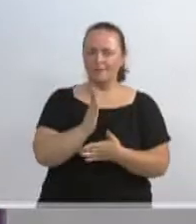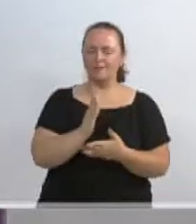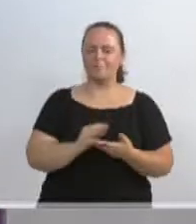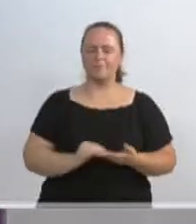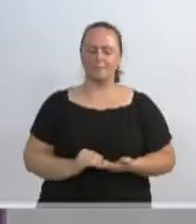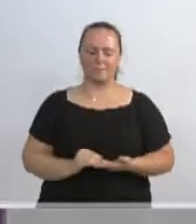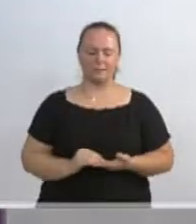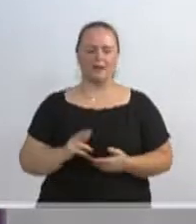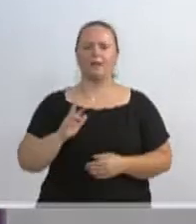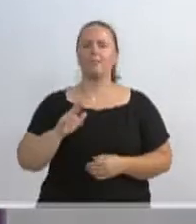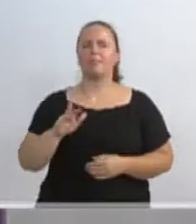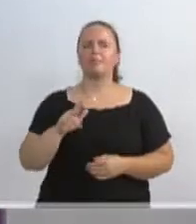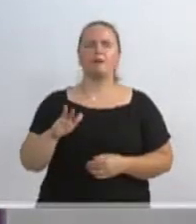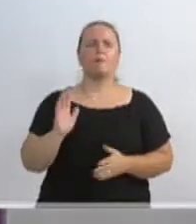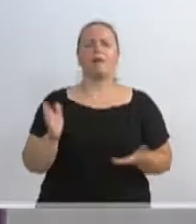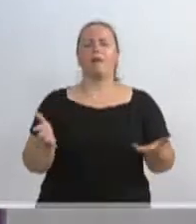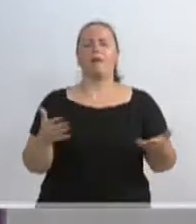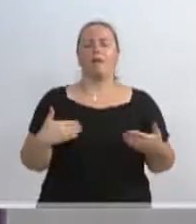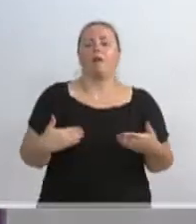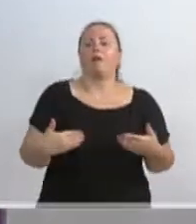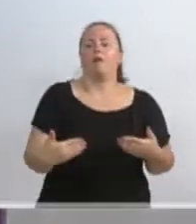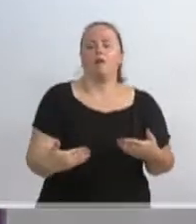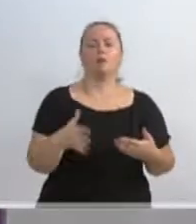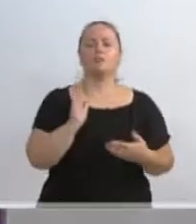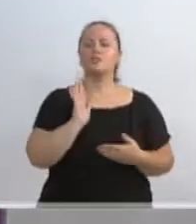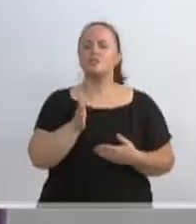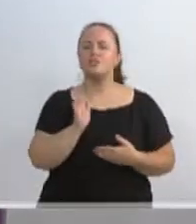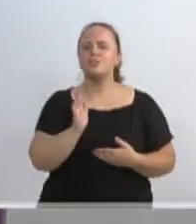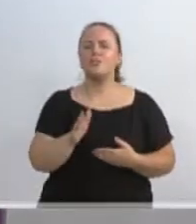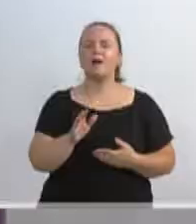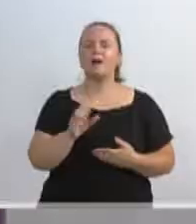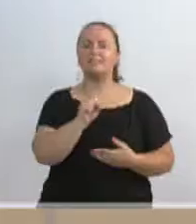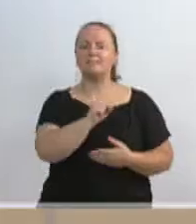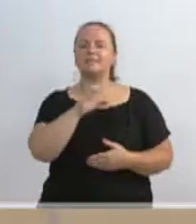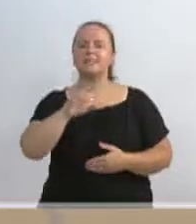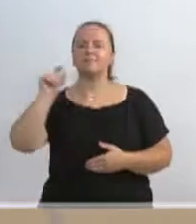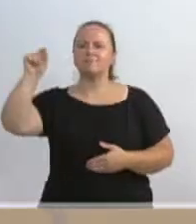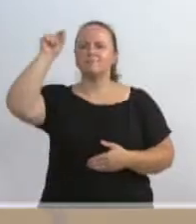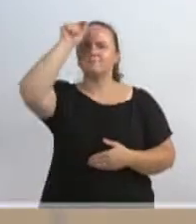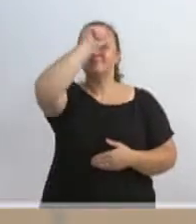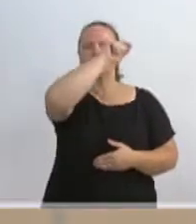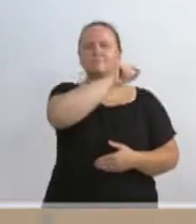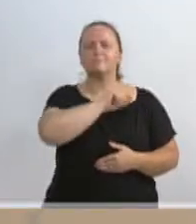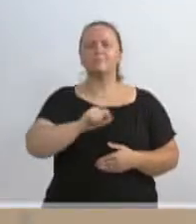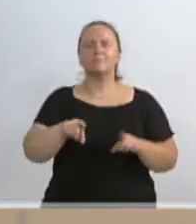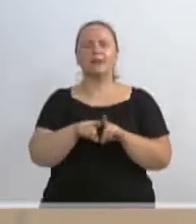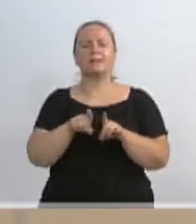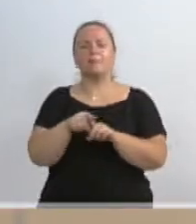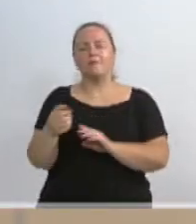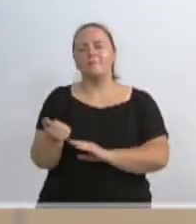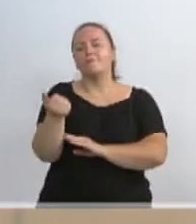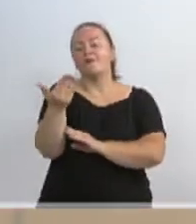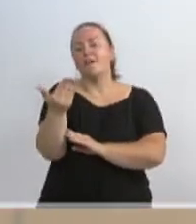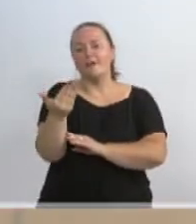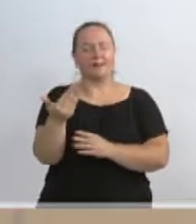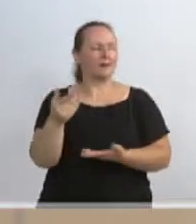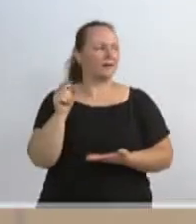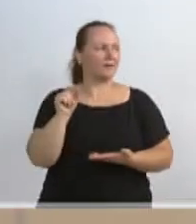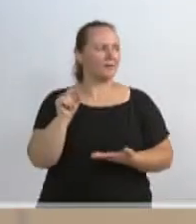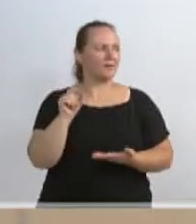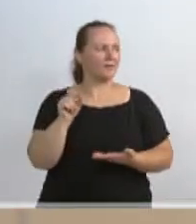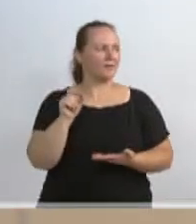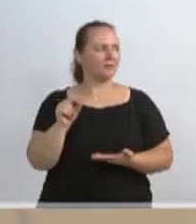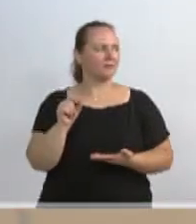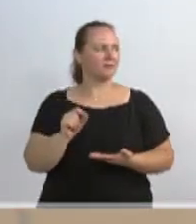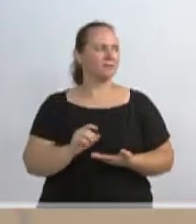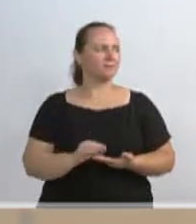coloquial isso já tem todo o estado de santa catarina praticamente e fora de santa catarina que é o que nada mais é